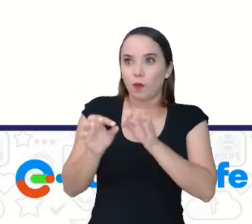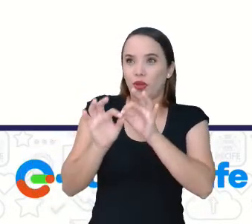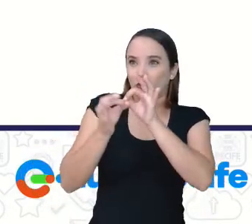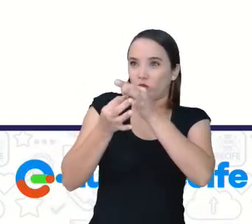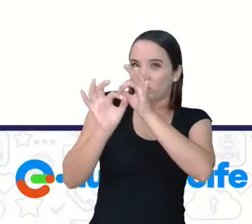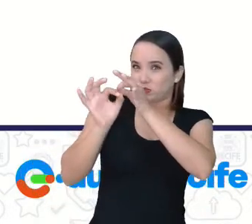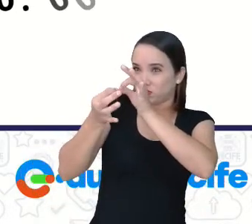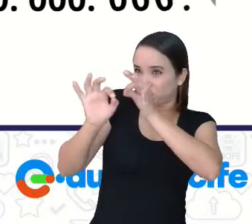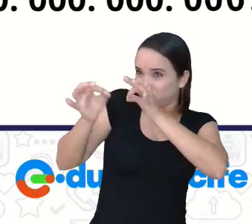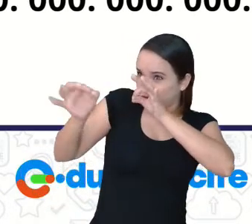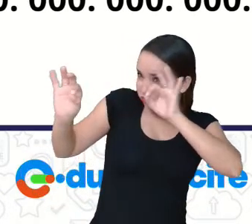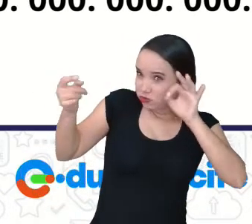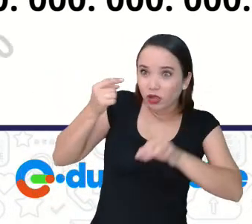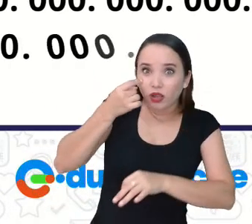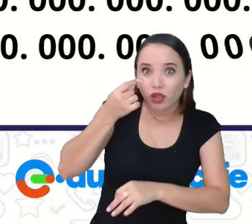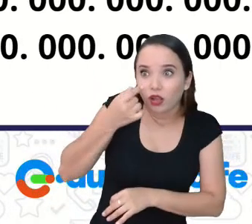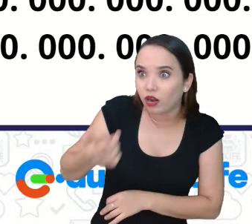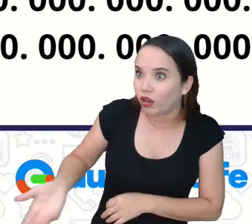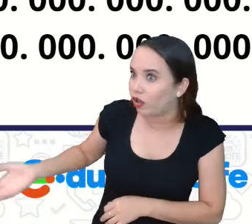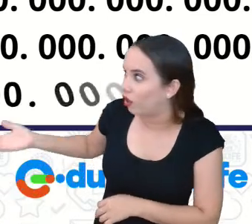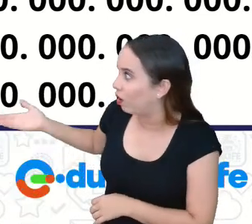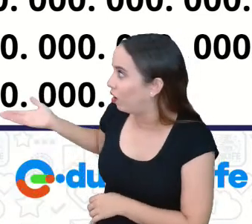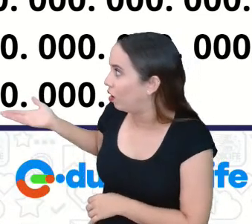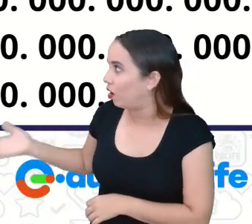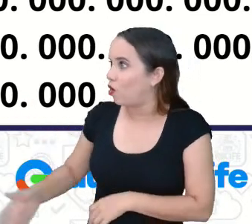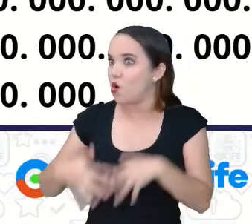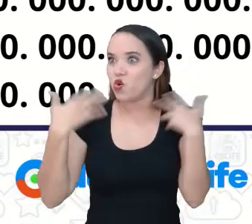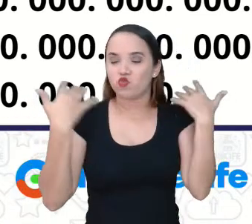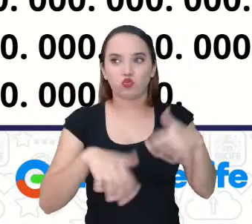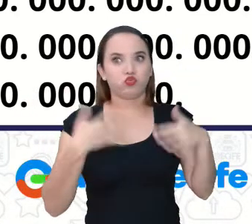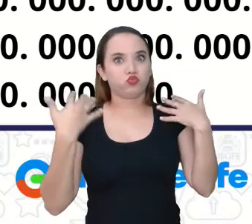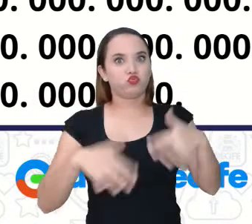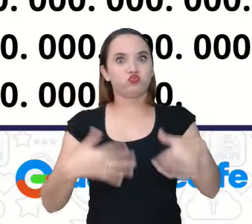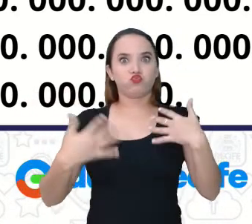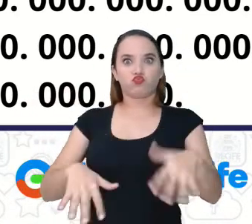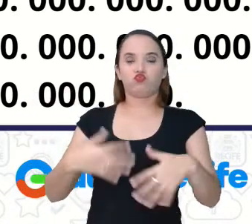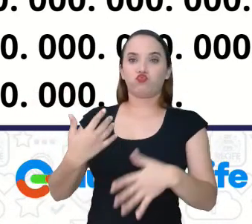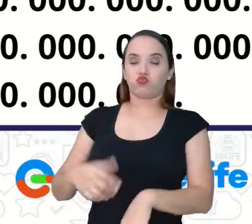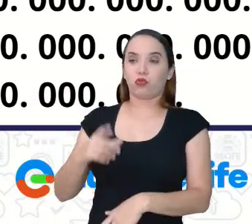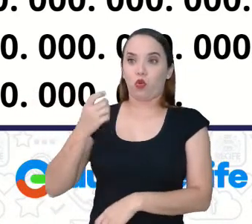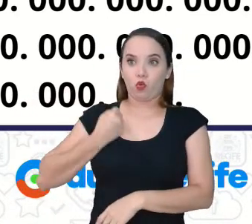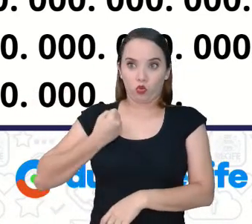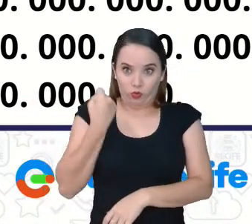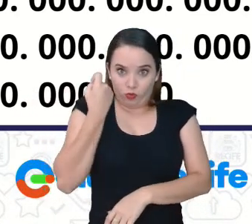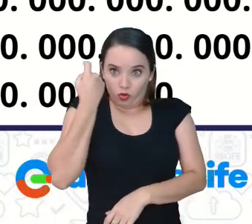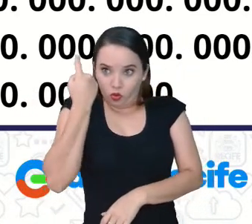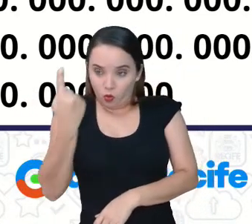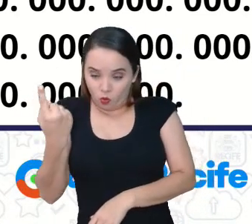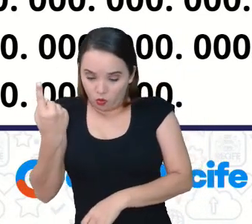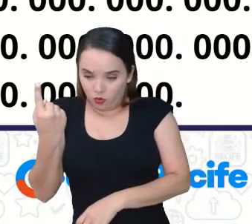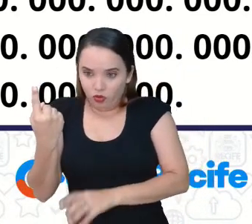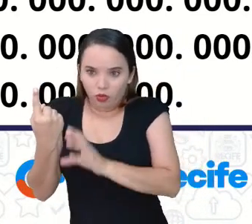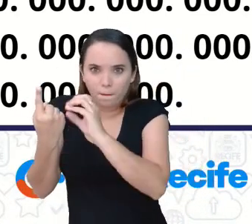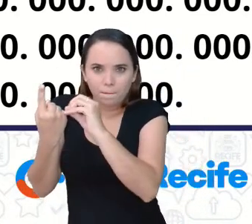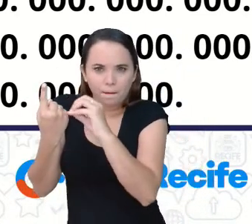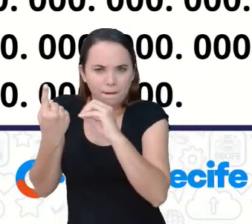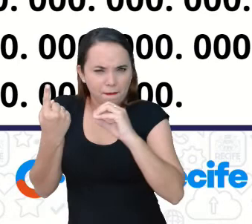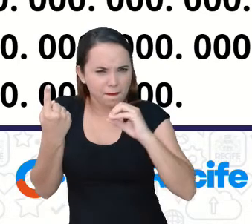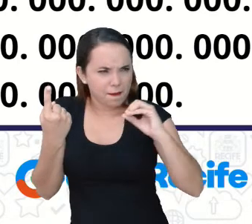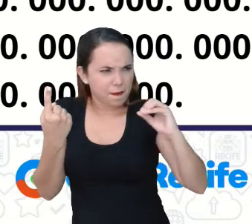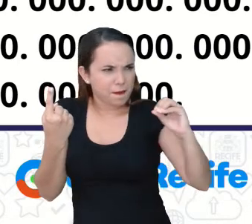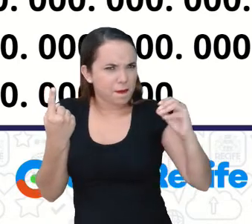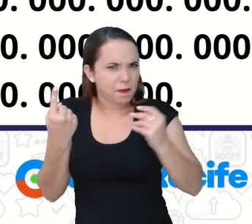gigante, certo? Olha aí o número Google. Ele é um número 1, certo? Seguido aí